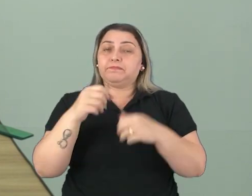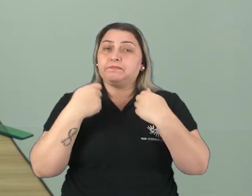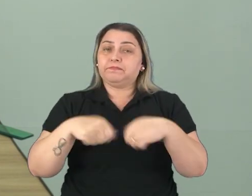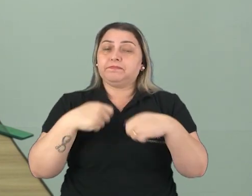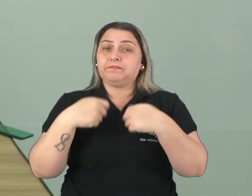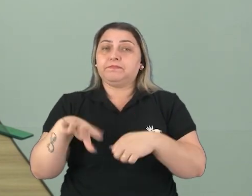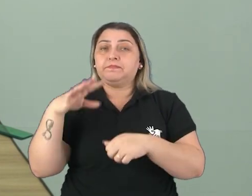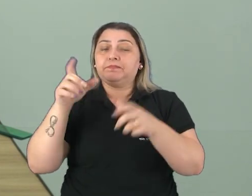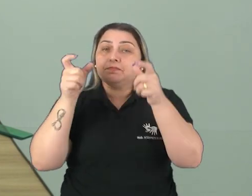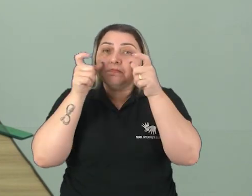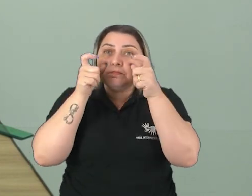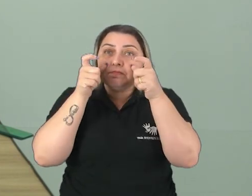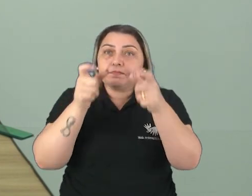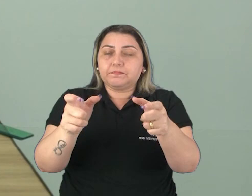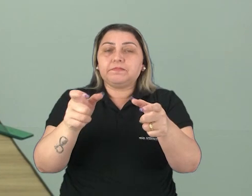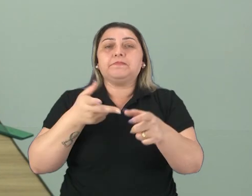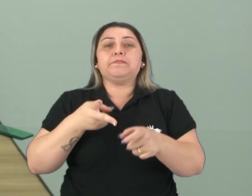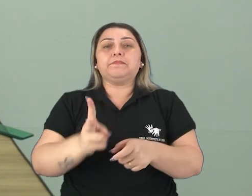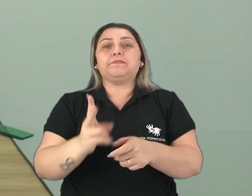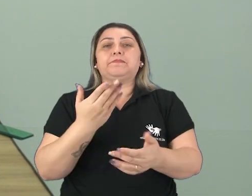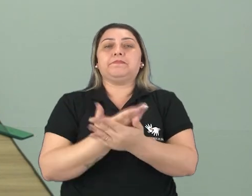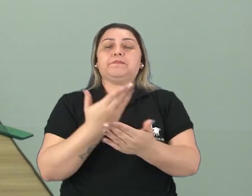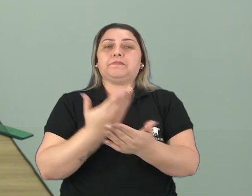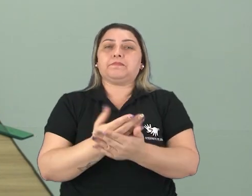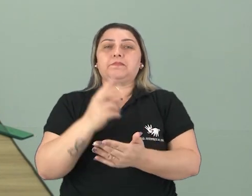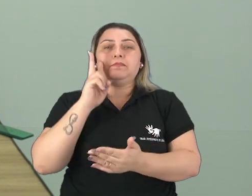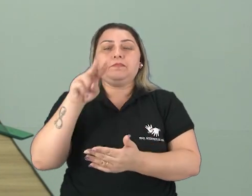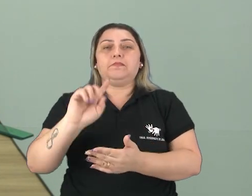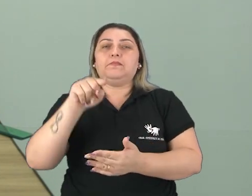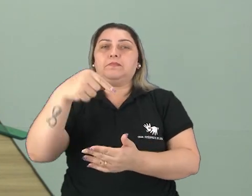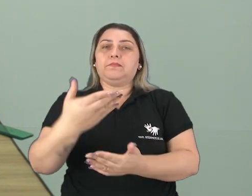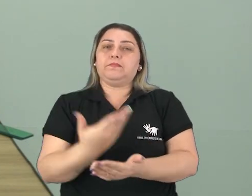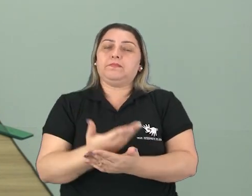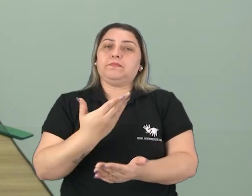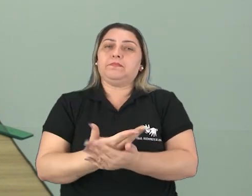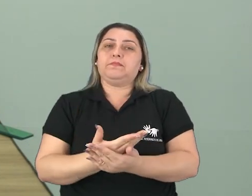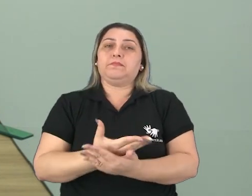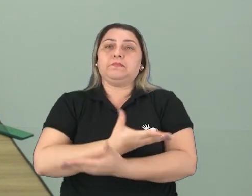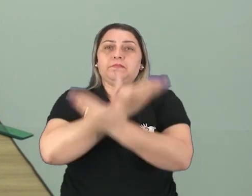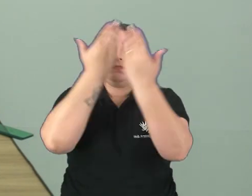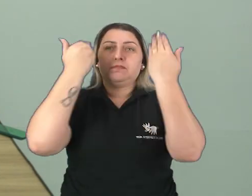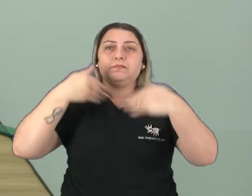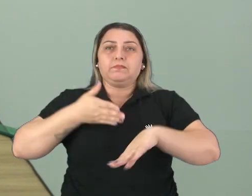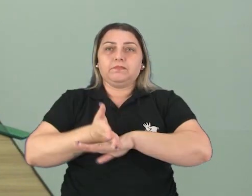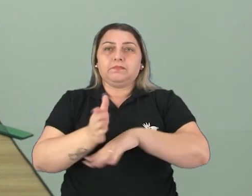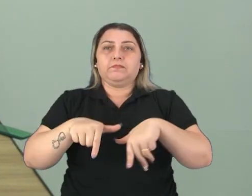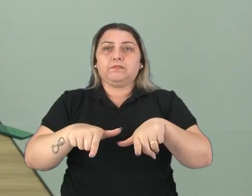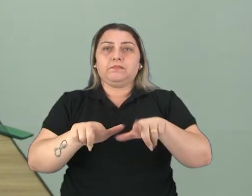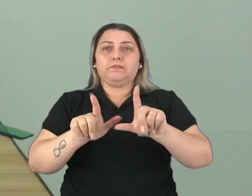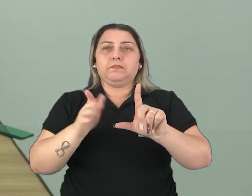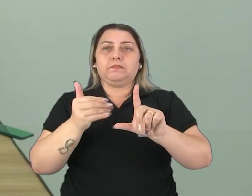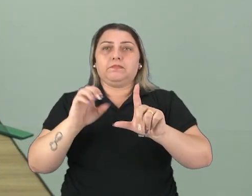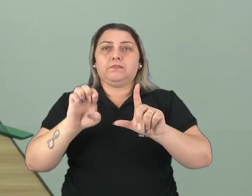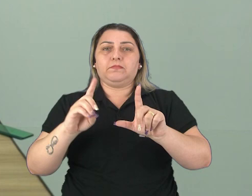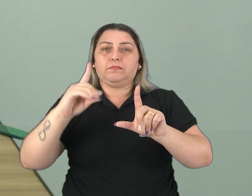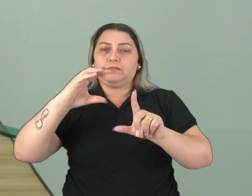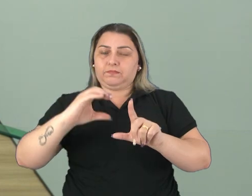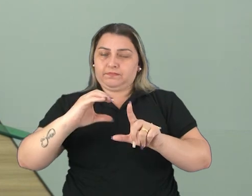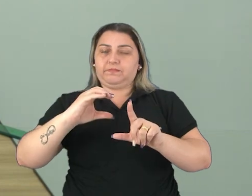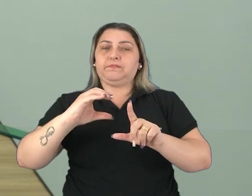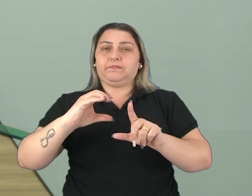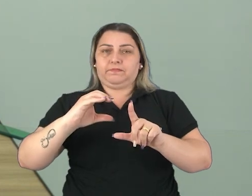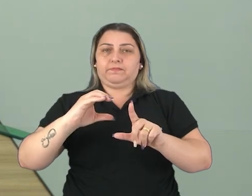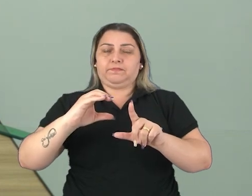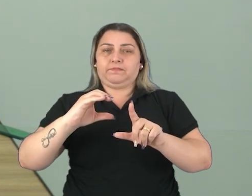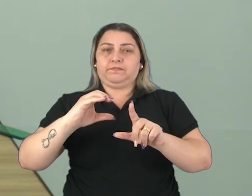ficar aí atenado para a gente continuar a nossa aulinha. Te vejo na próxima aula e não esqueça de acessar a plataforma